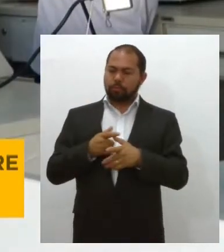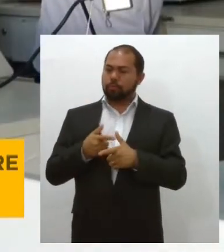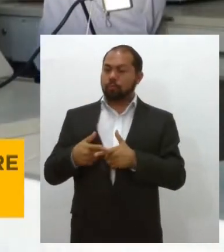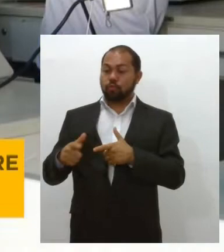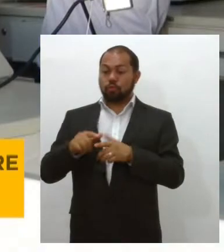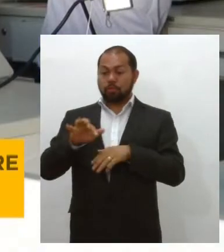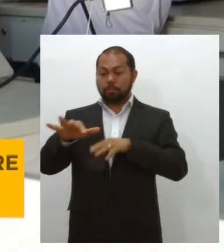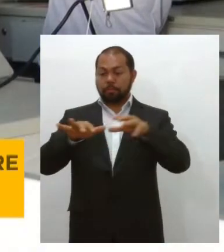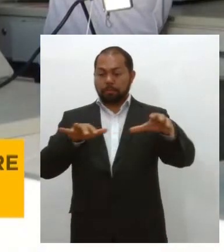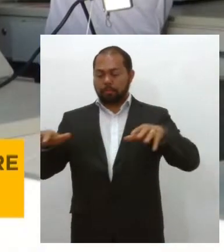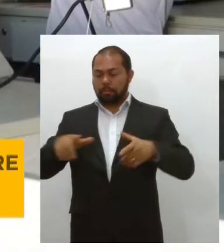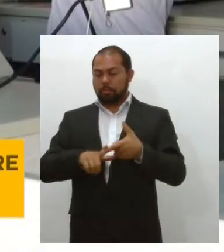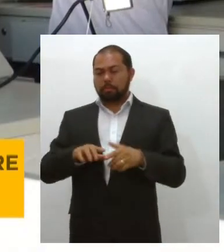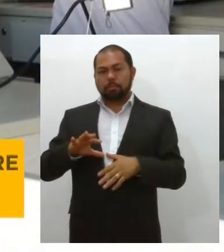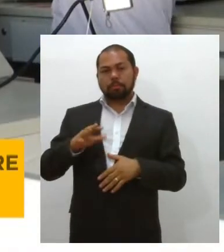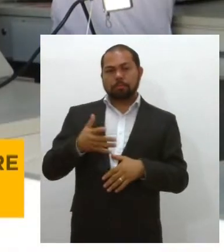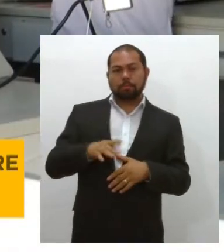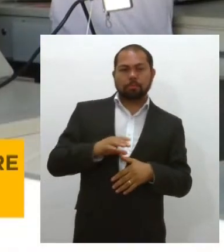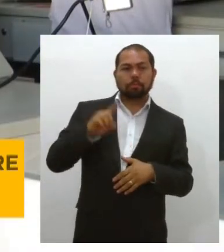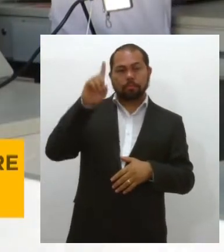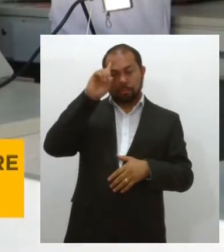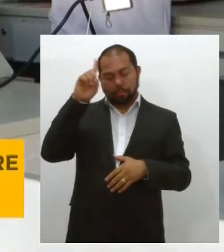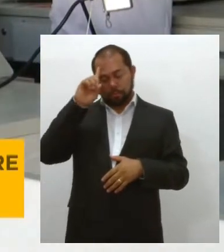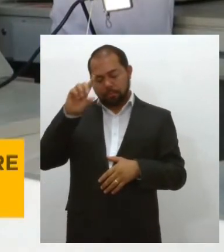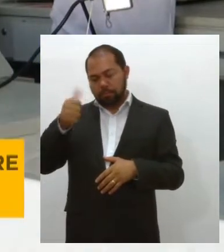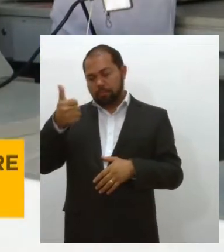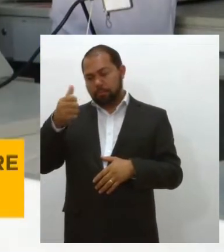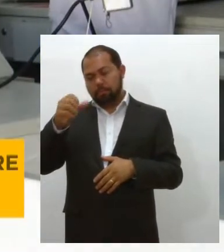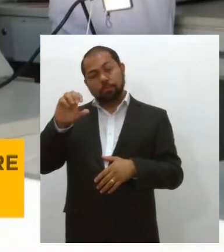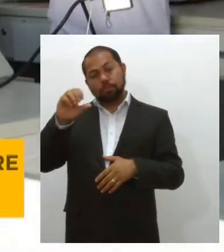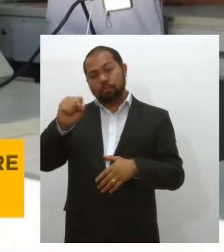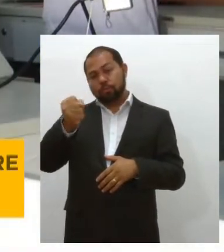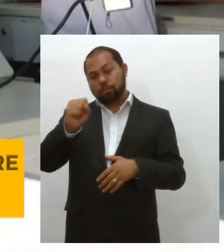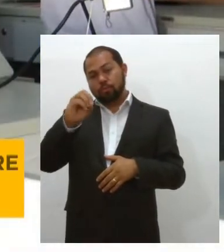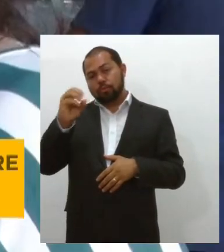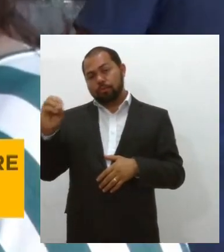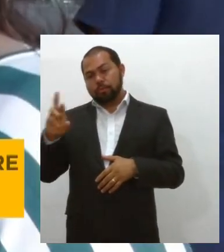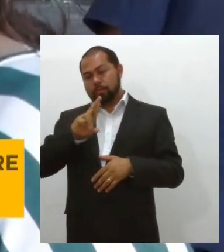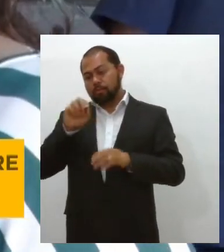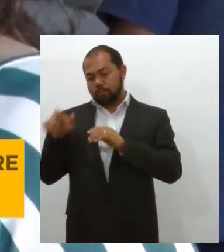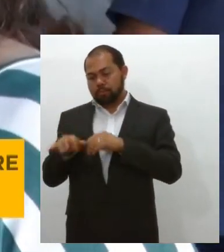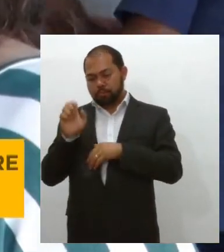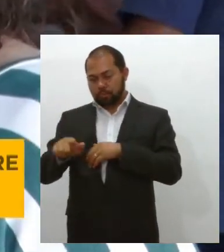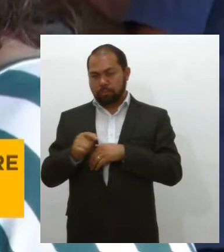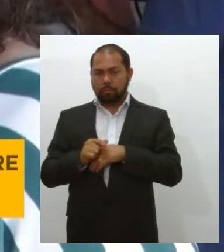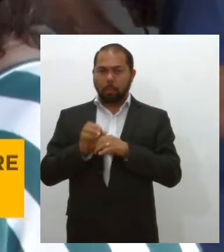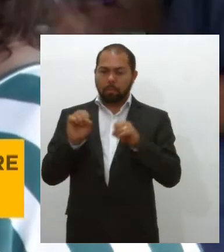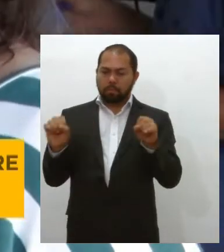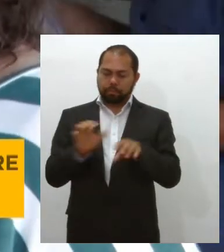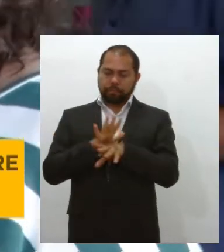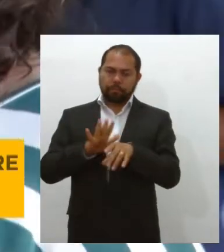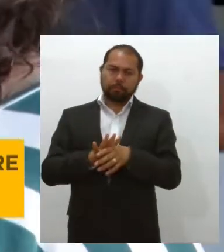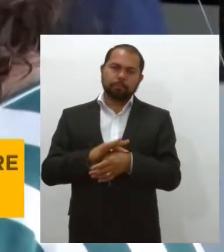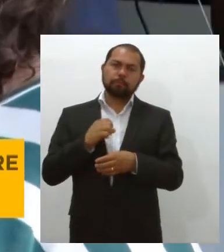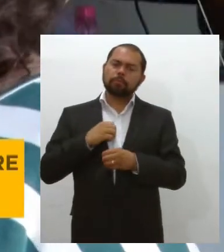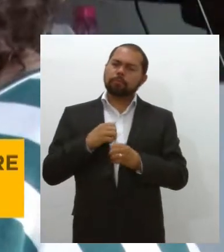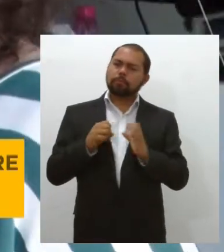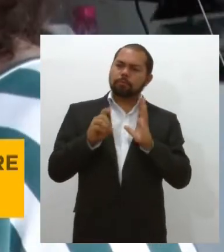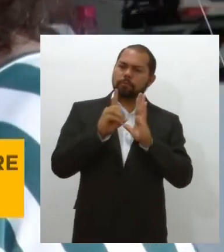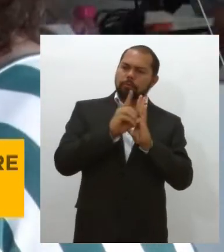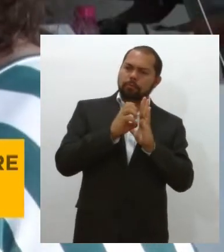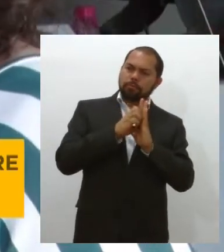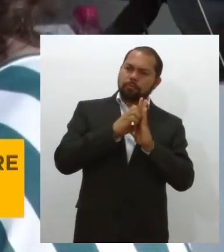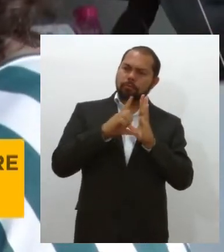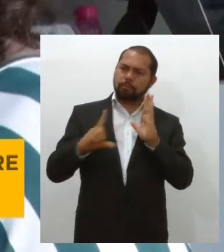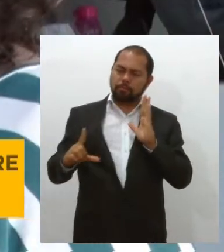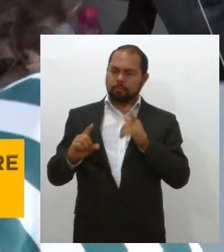cerca de 800 urnas estejam prontas para o dia da eleição. Existe uma publicação de edital da quantidade de zonas que